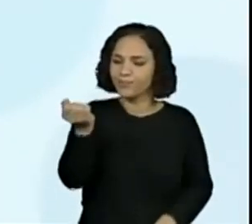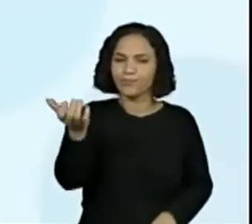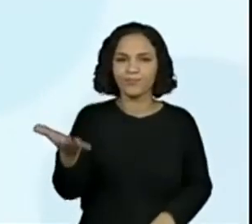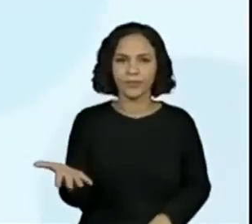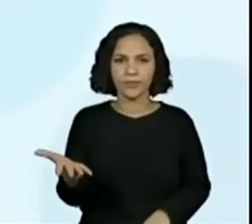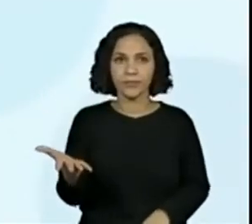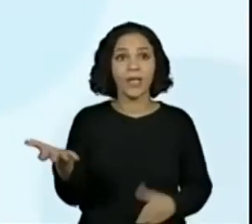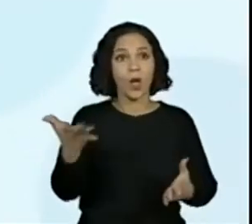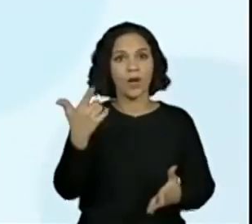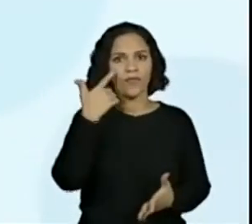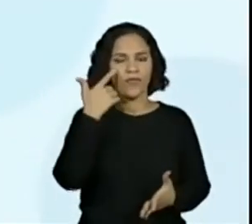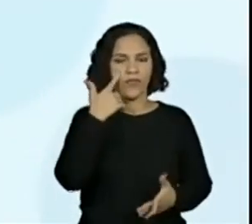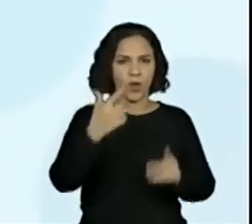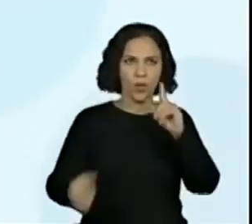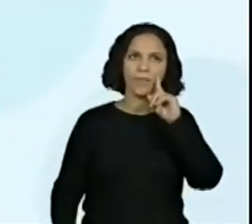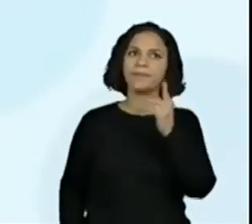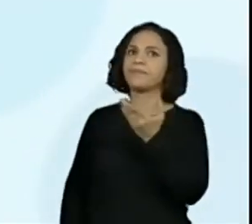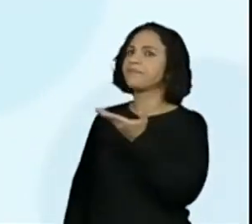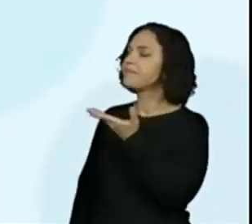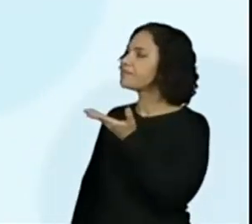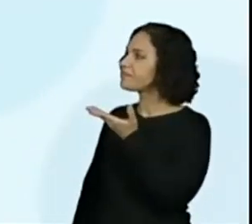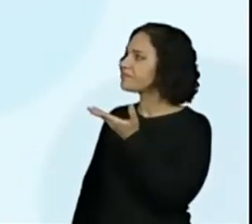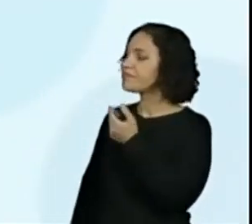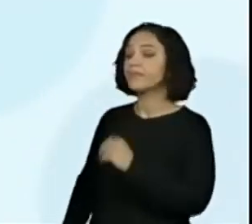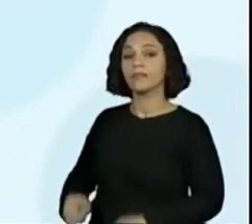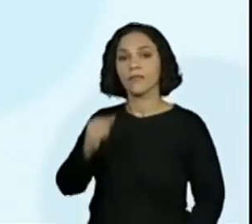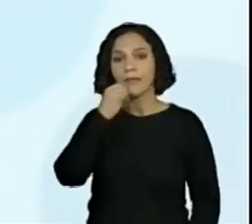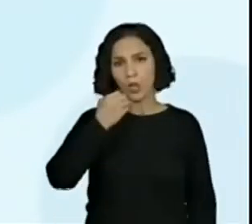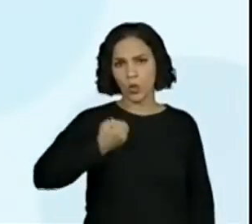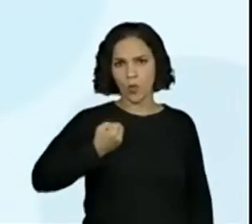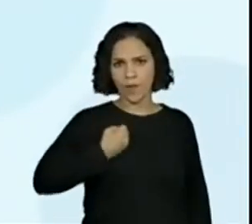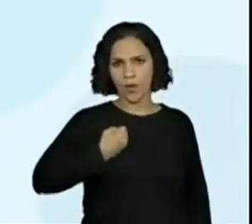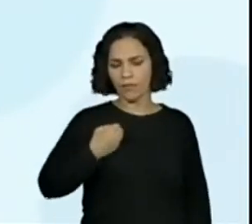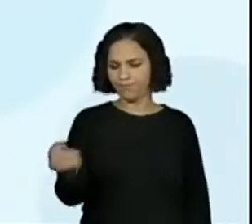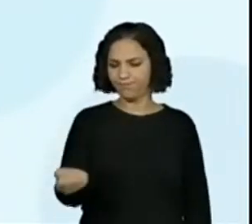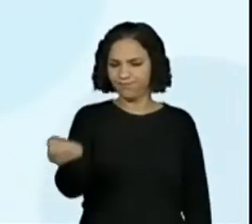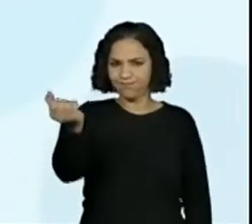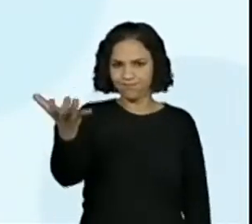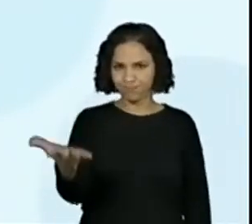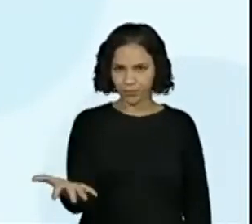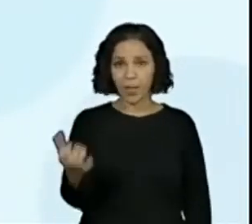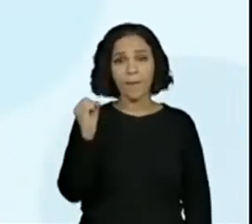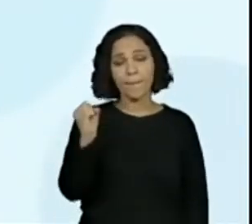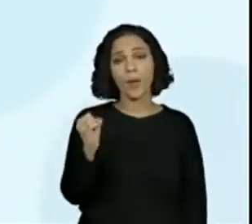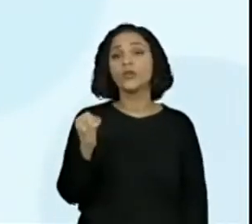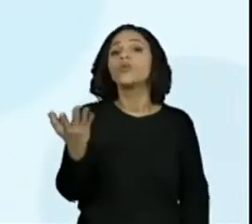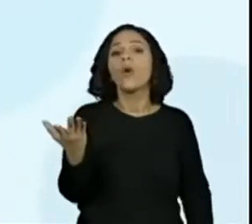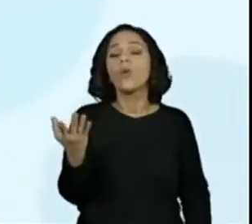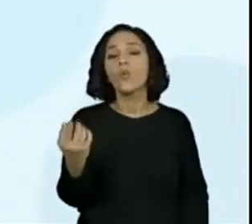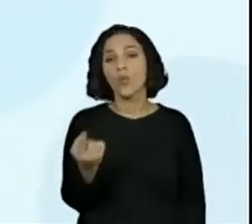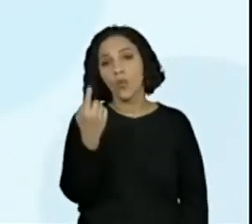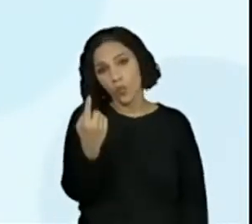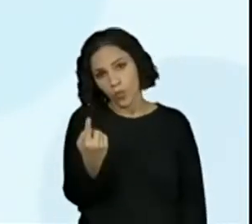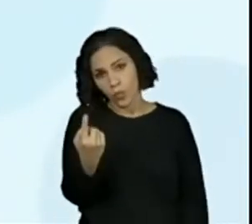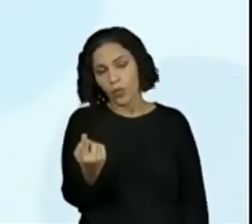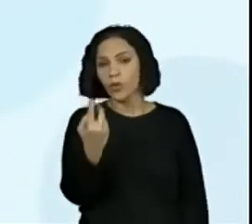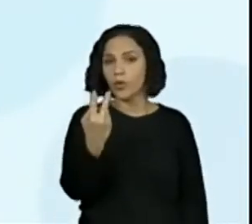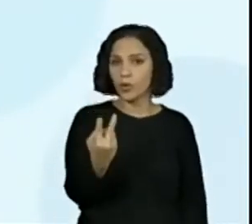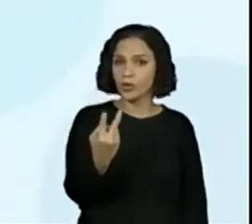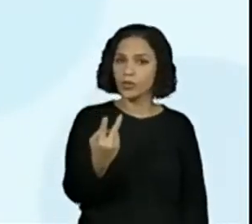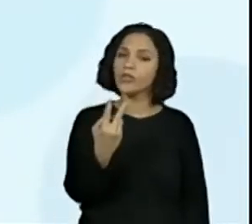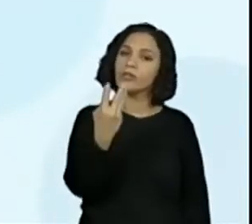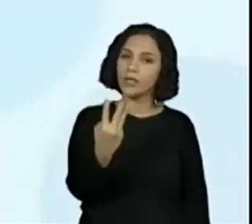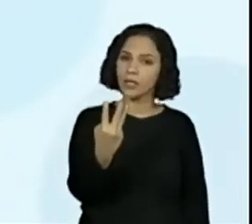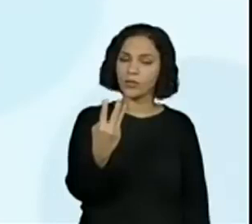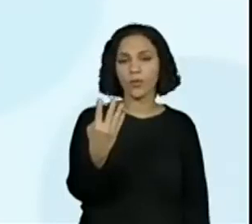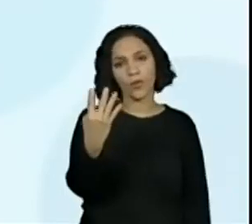é isso que a gente vai ver agora quando lançamos um dado podemos ter como resultado qualquer uma das suas faces e aqui a gente tem o